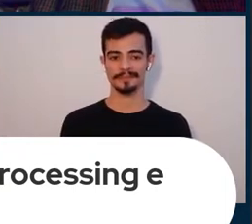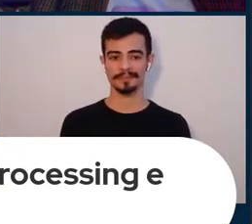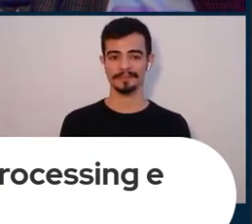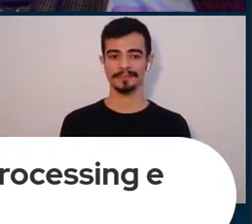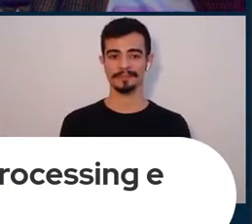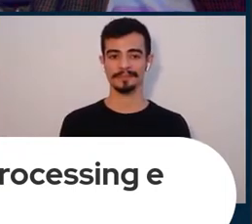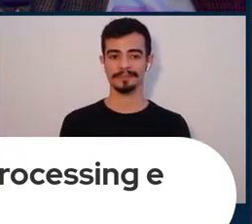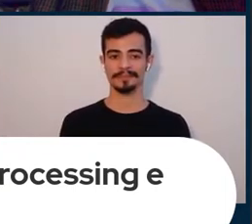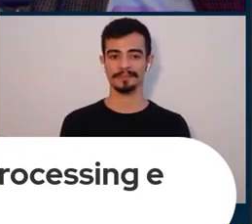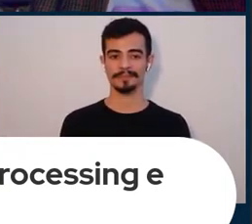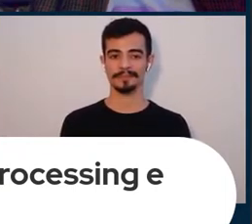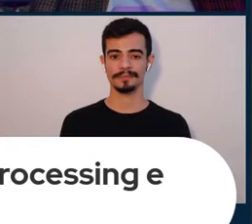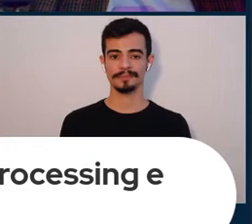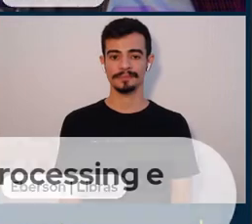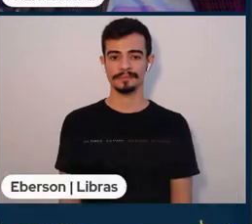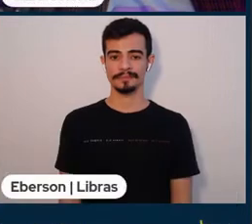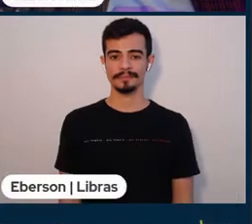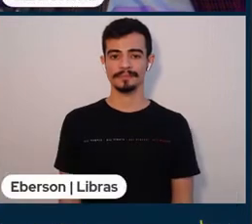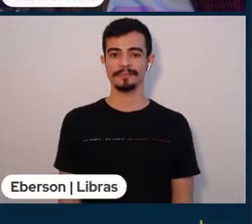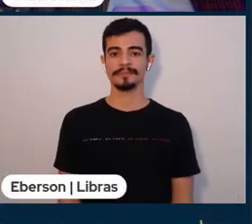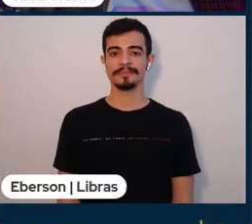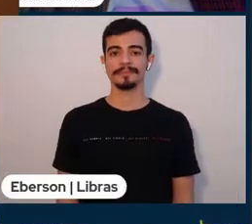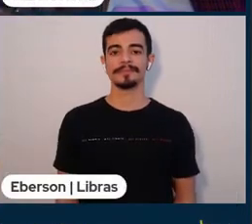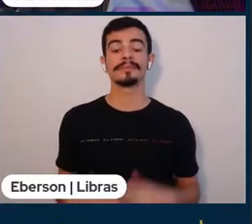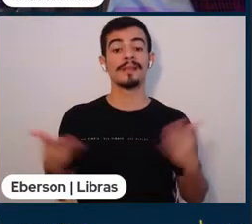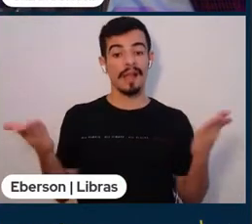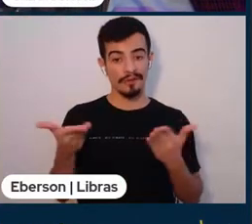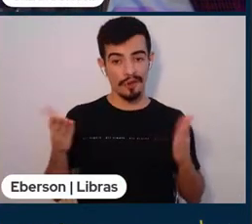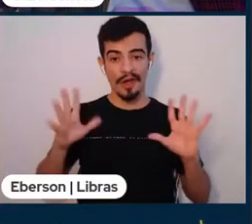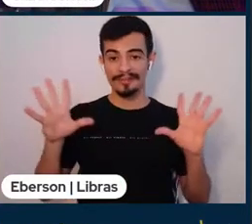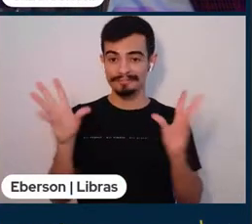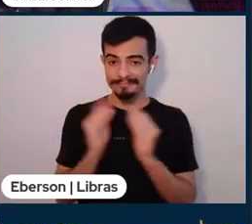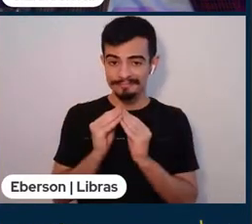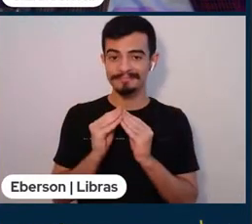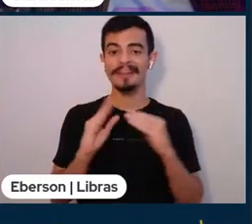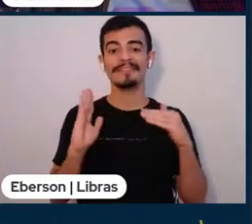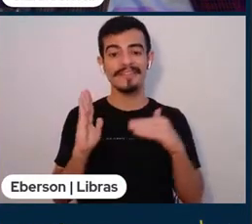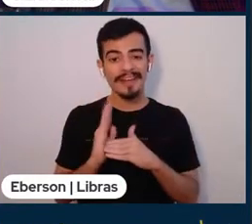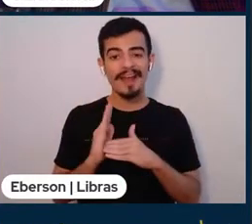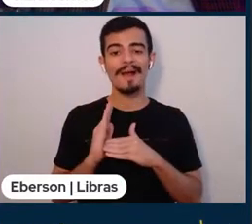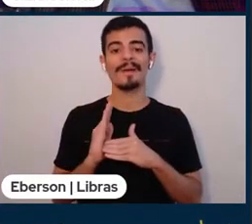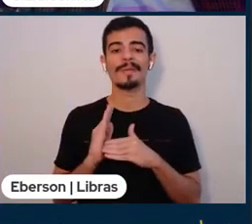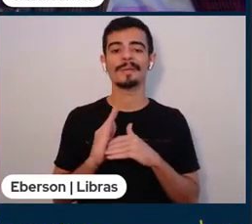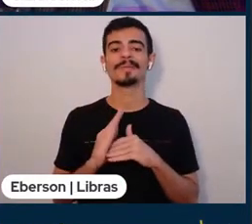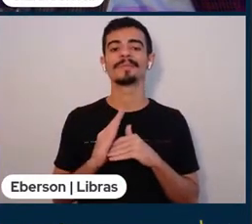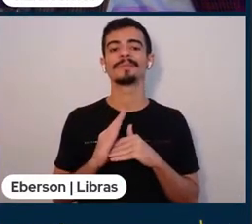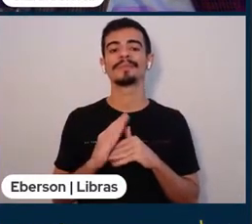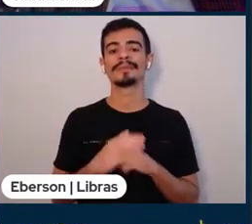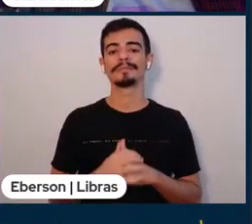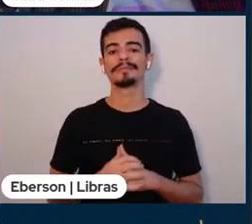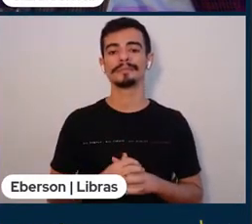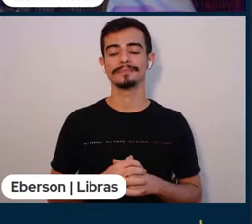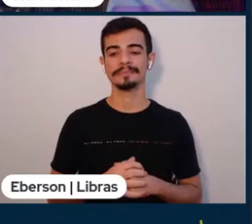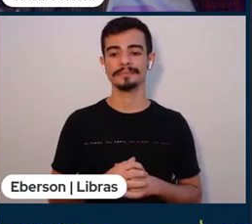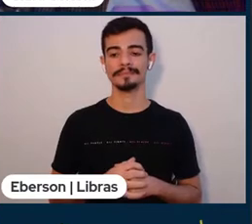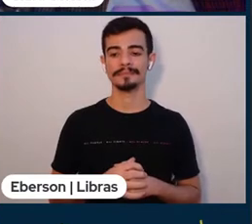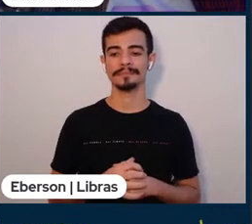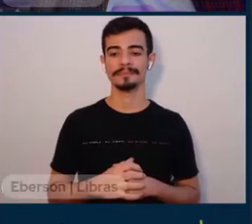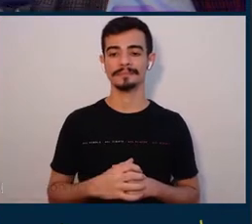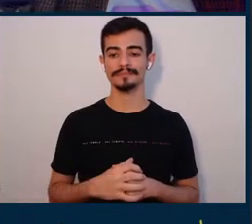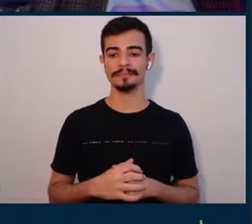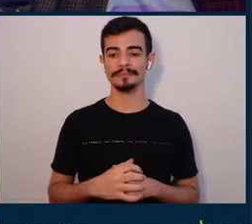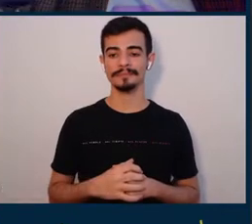Então, vamos pro finalzinho, então, para a terceira sessão aqui que a gente separou, que é